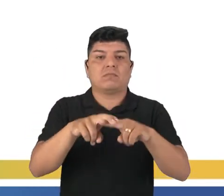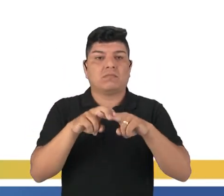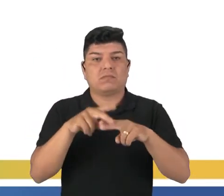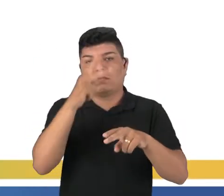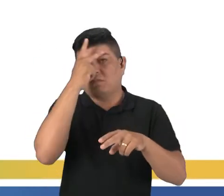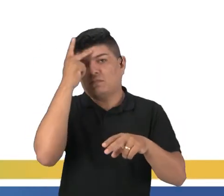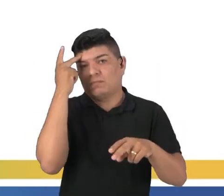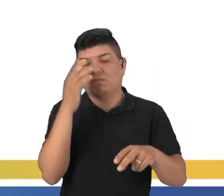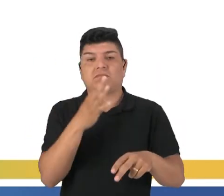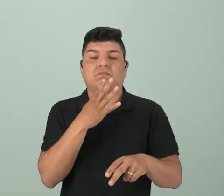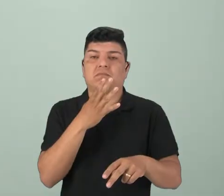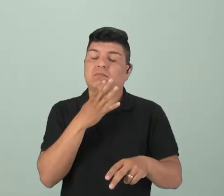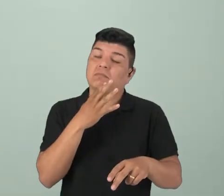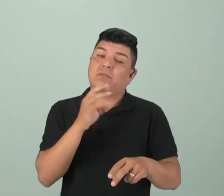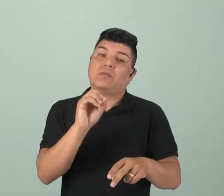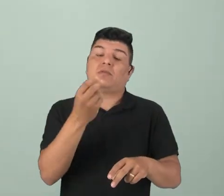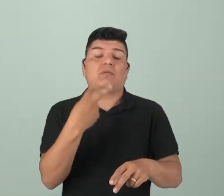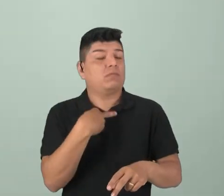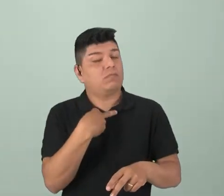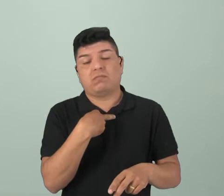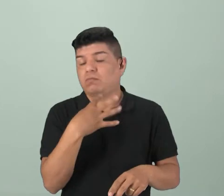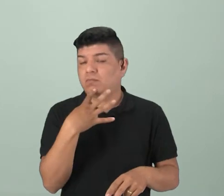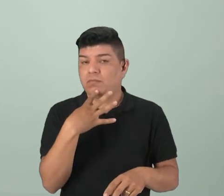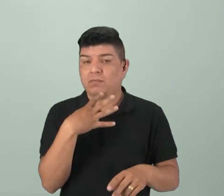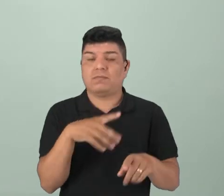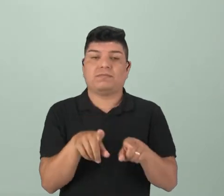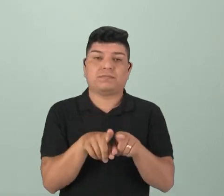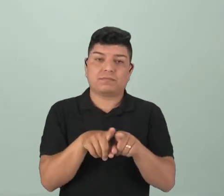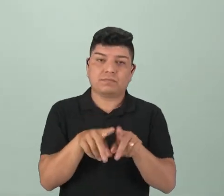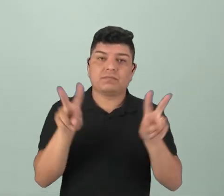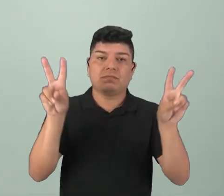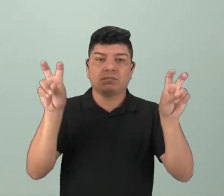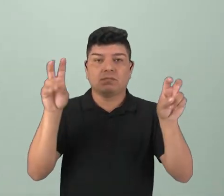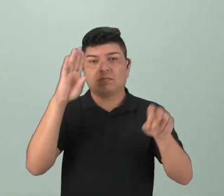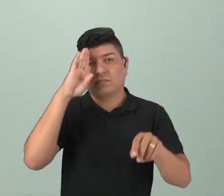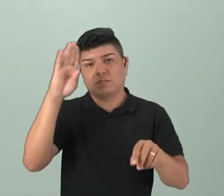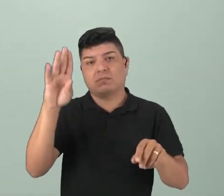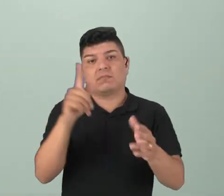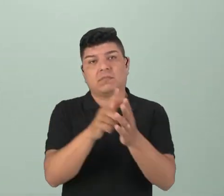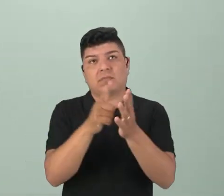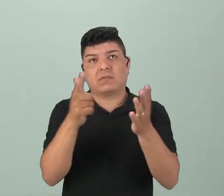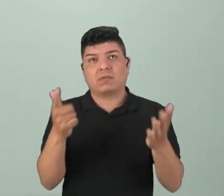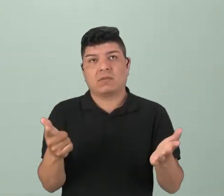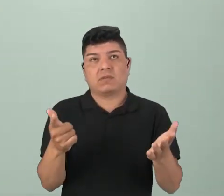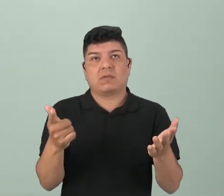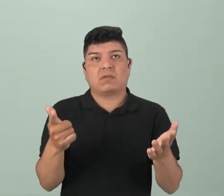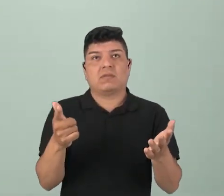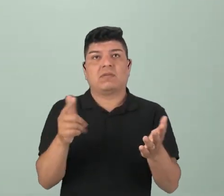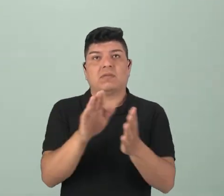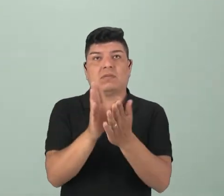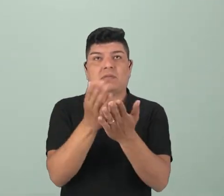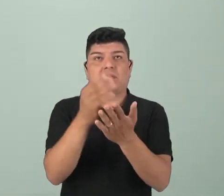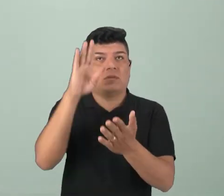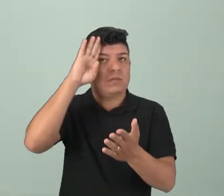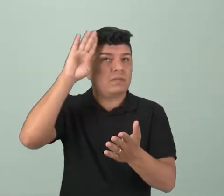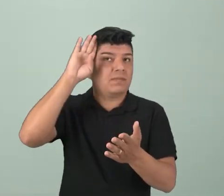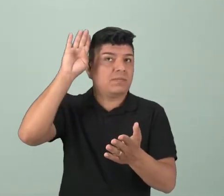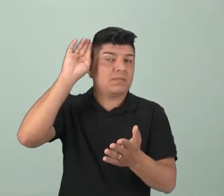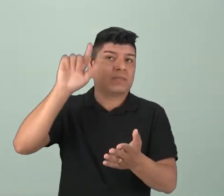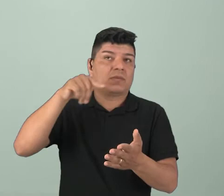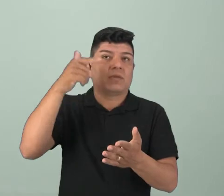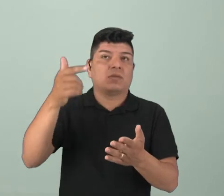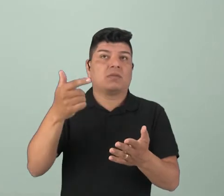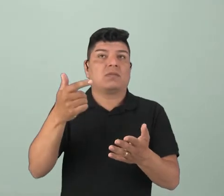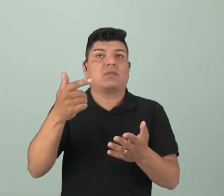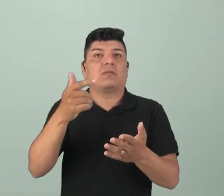pessoas podem ou não conhecer do que você está falando. Estão principalmente em jornais, livros acadêmicos e